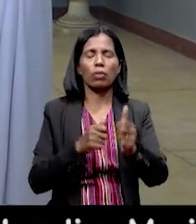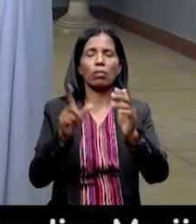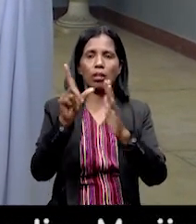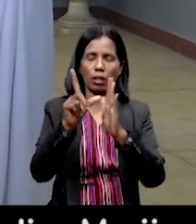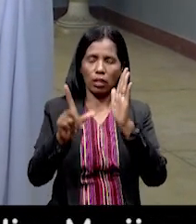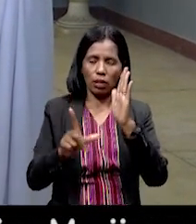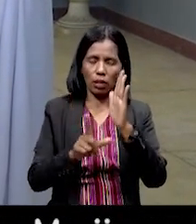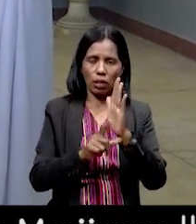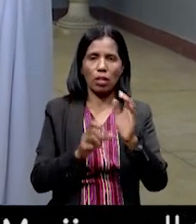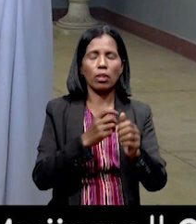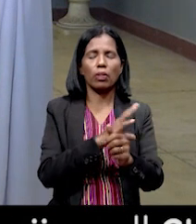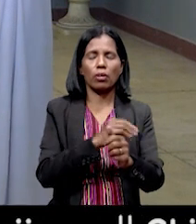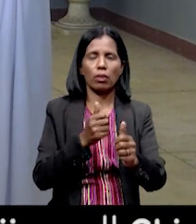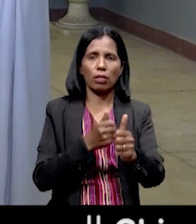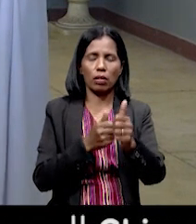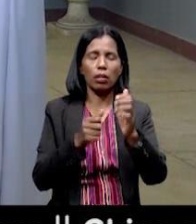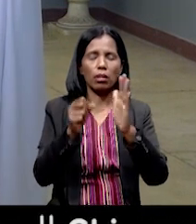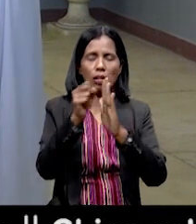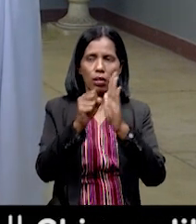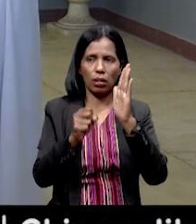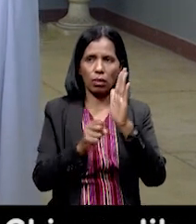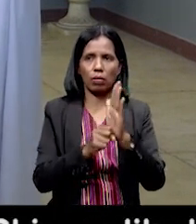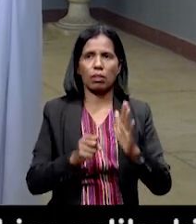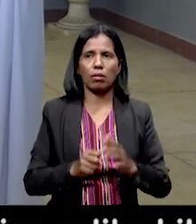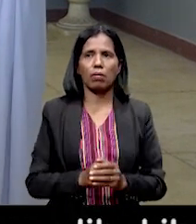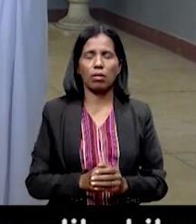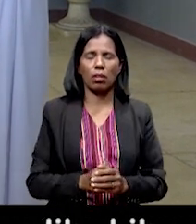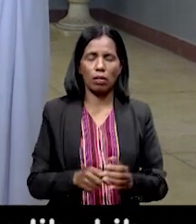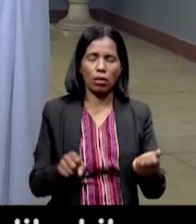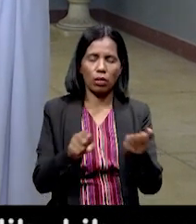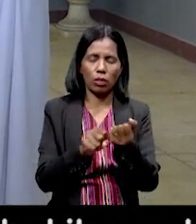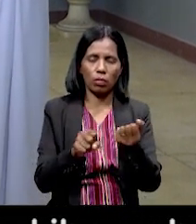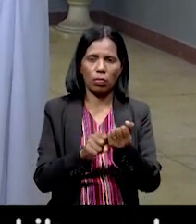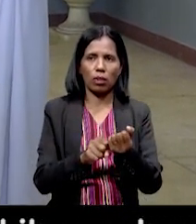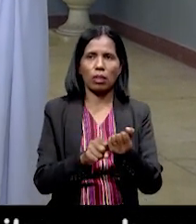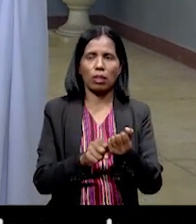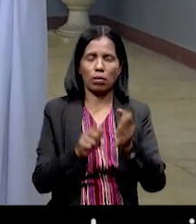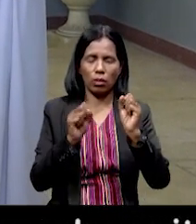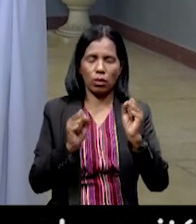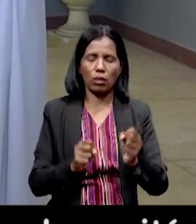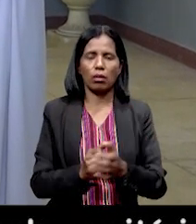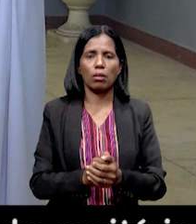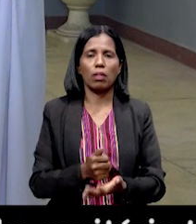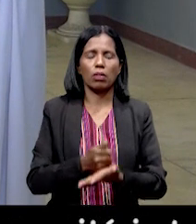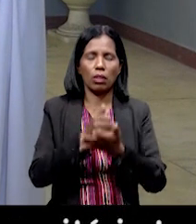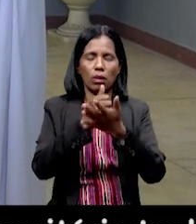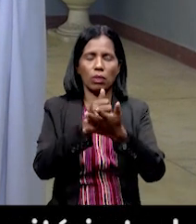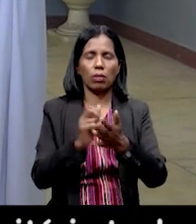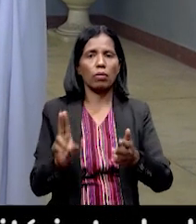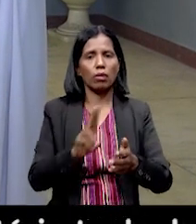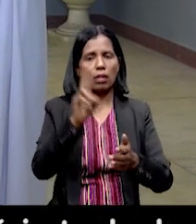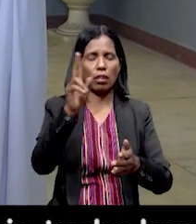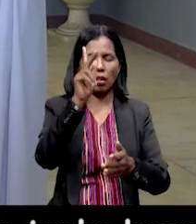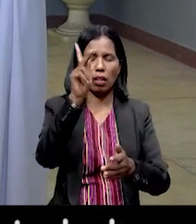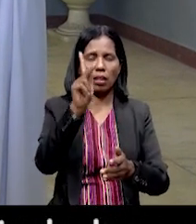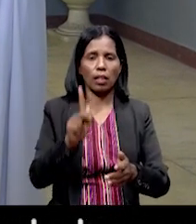nos estatutos e nos regulamentos da UCT e contribuir para o crescimento da Universidade Católica Timorense.